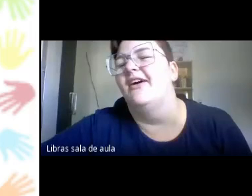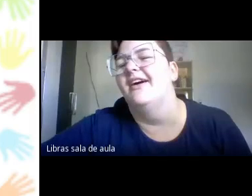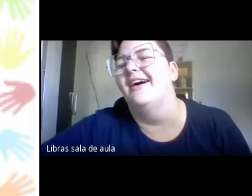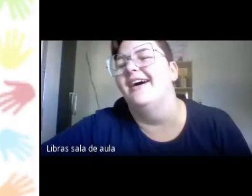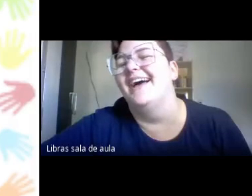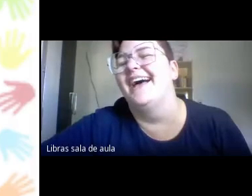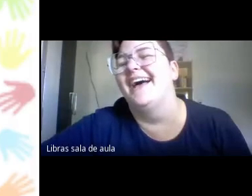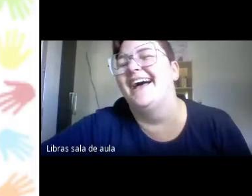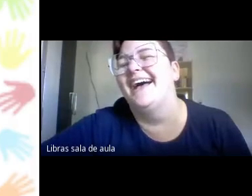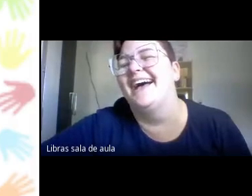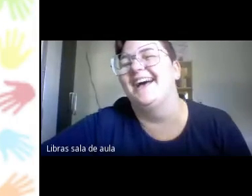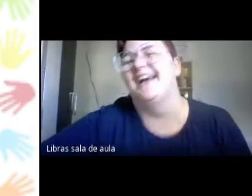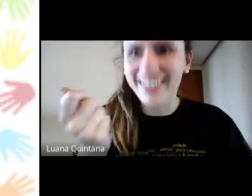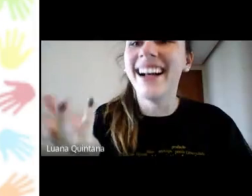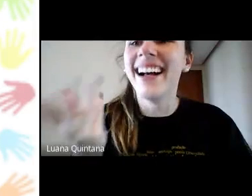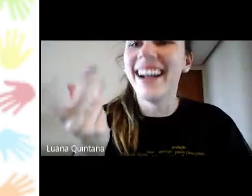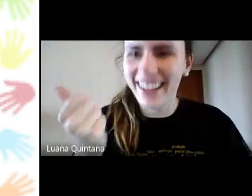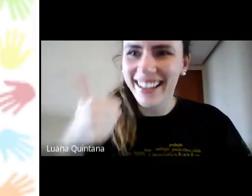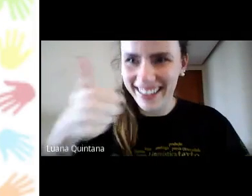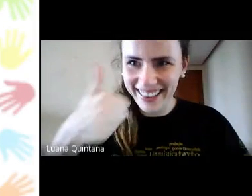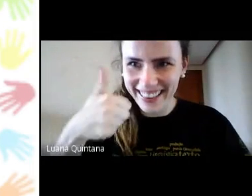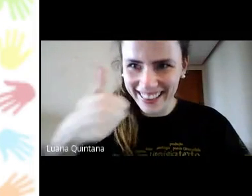lá, ó.